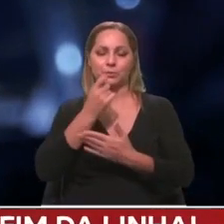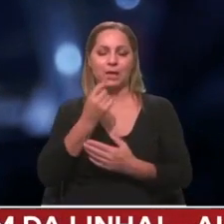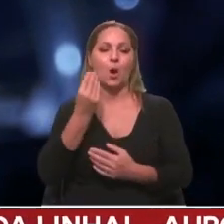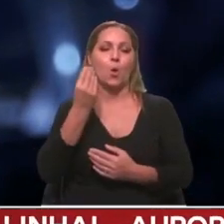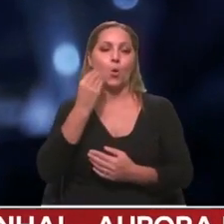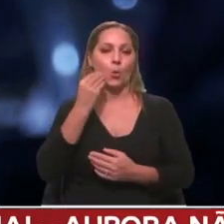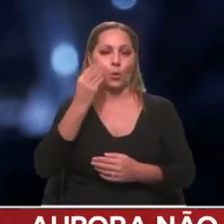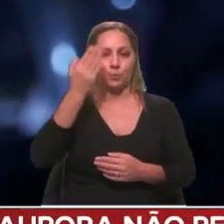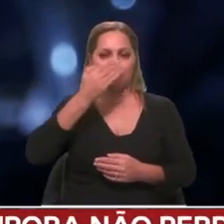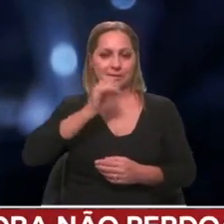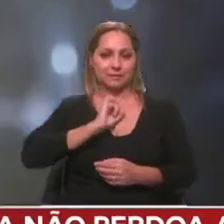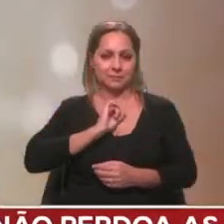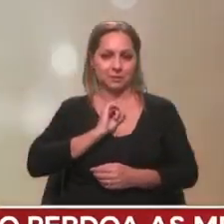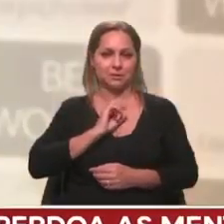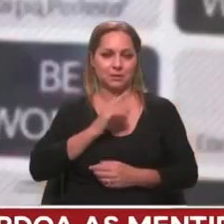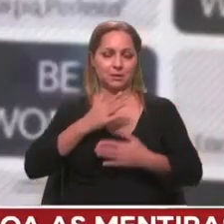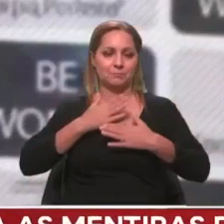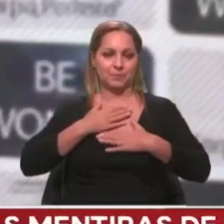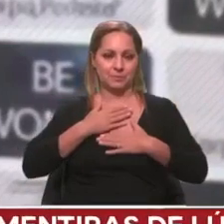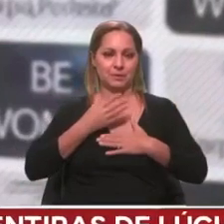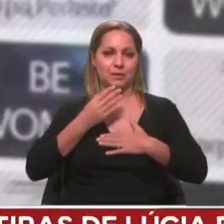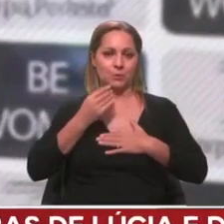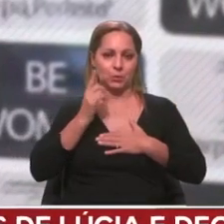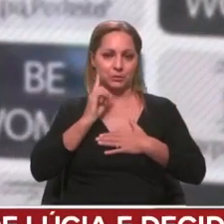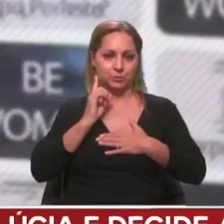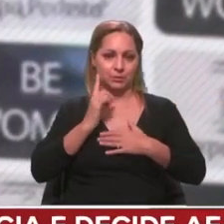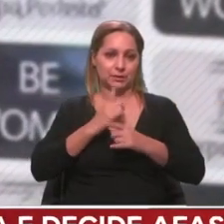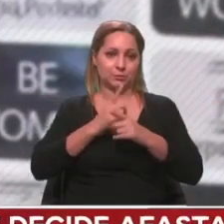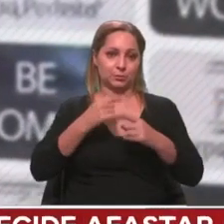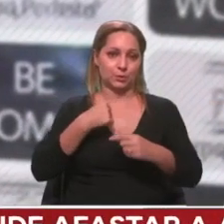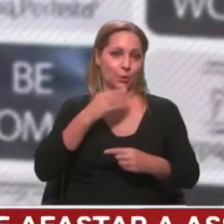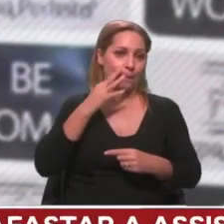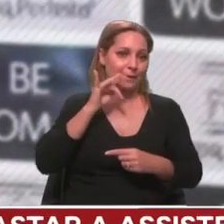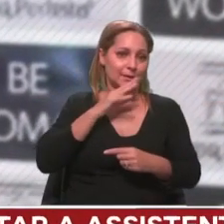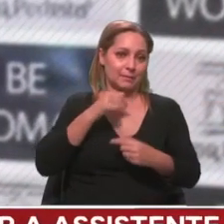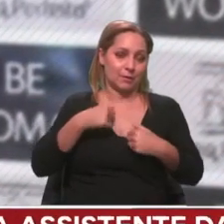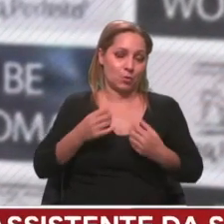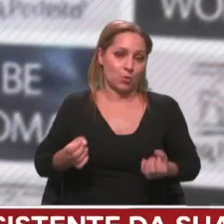foi o meu dia. Isso é Exatamente. muito importante para mim, porque já não tenho pais,